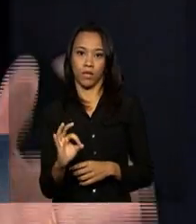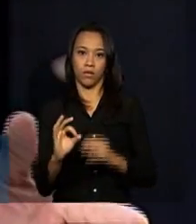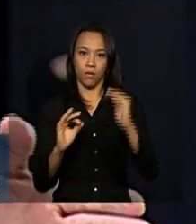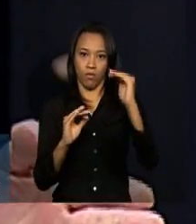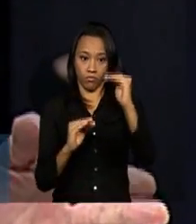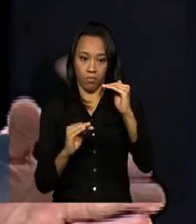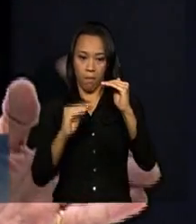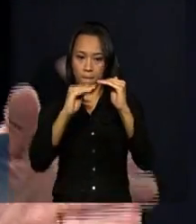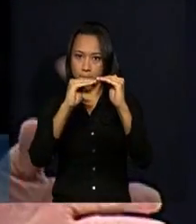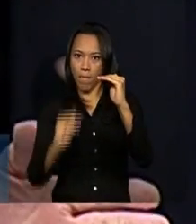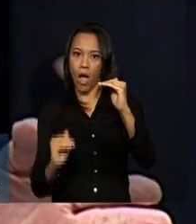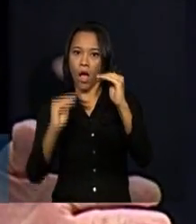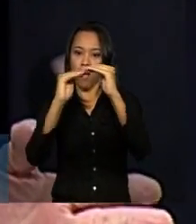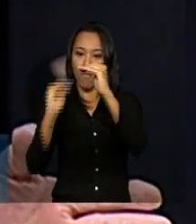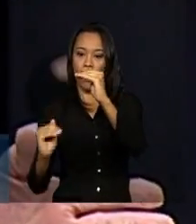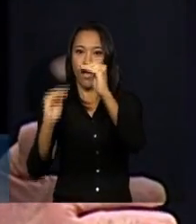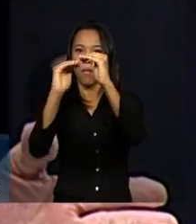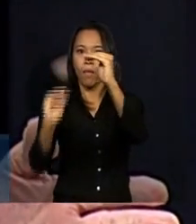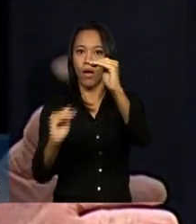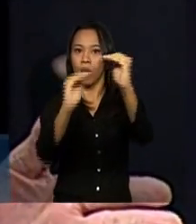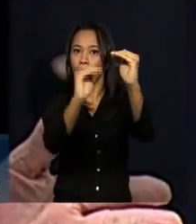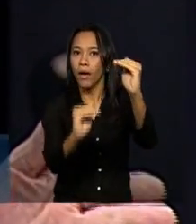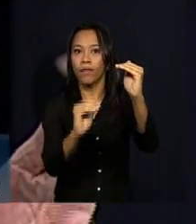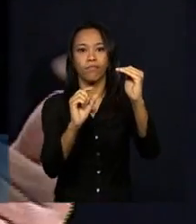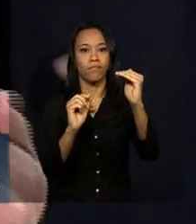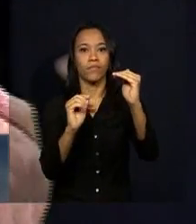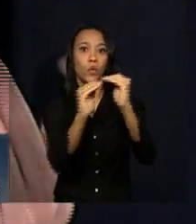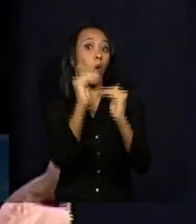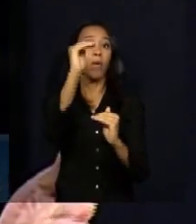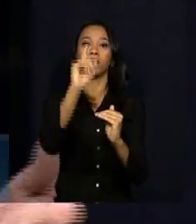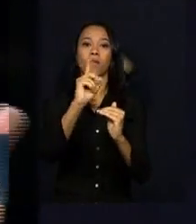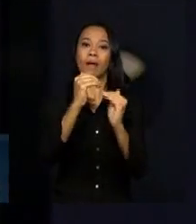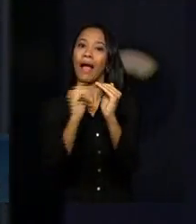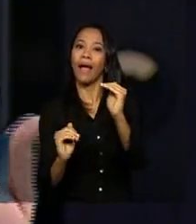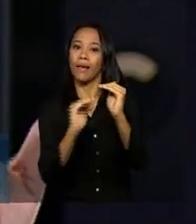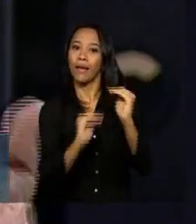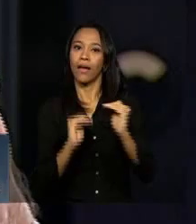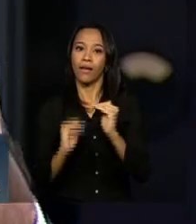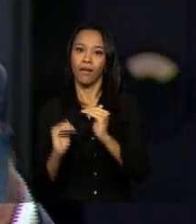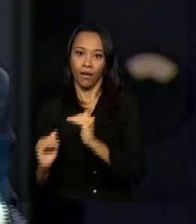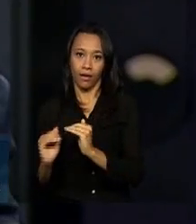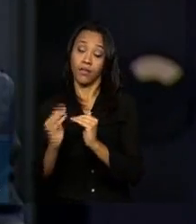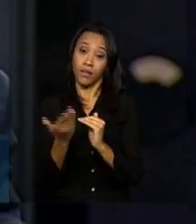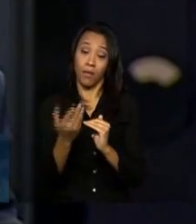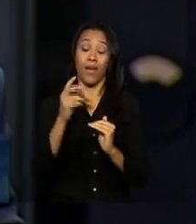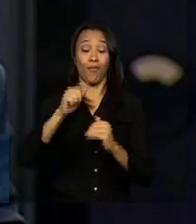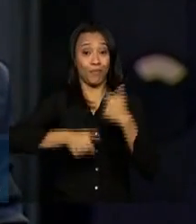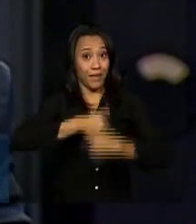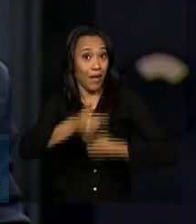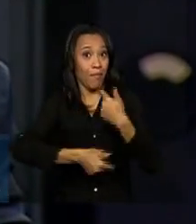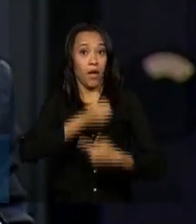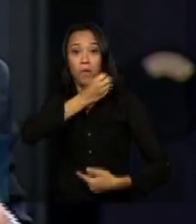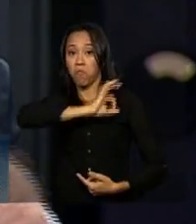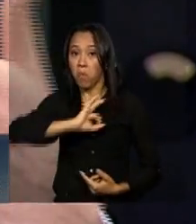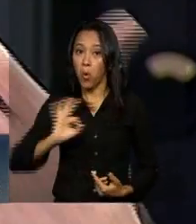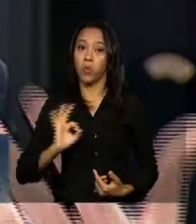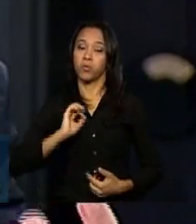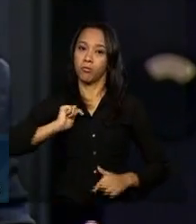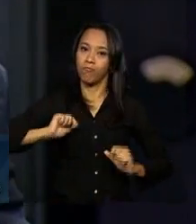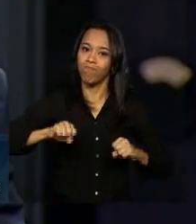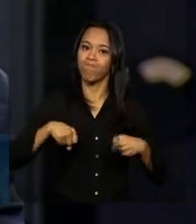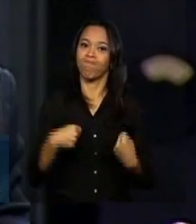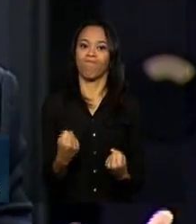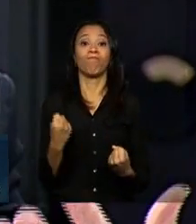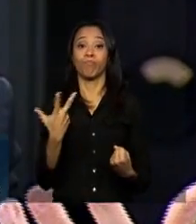diminuição no seu índice na diência portanto aí é também um trabalho muito forte feito pelos bancos Tá certo com essa